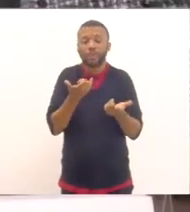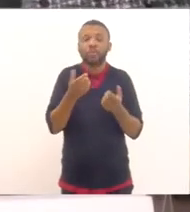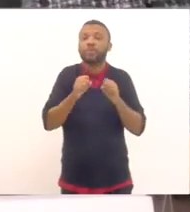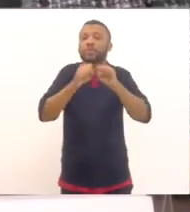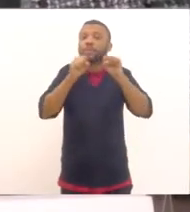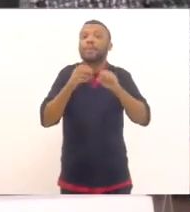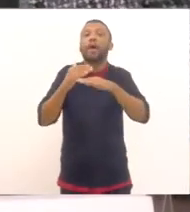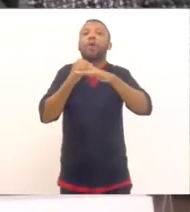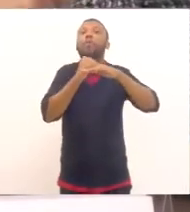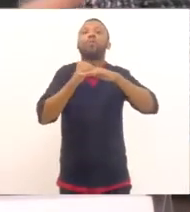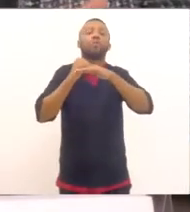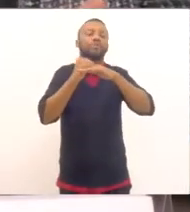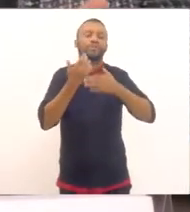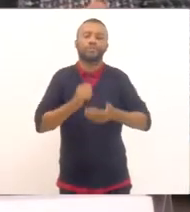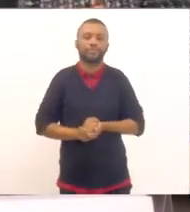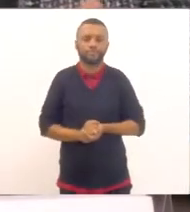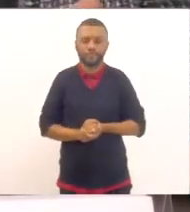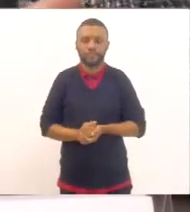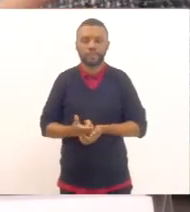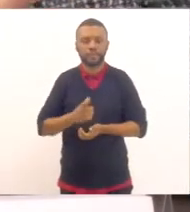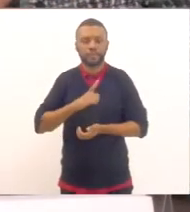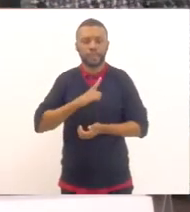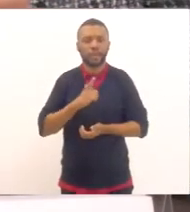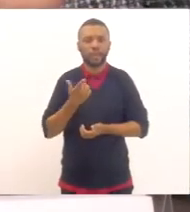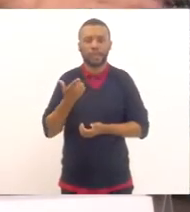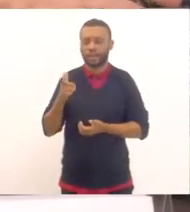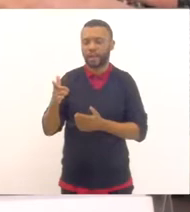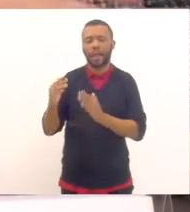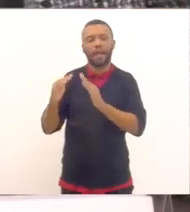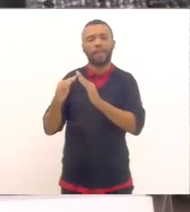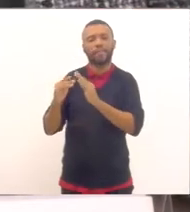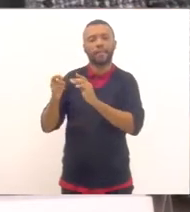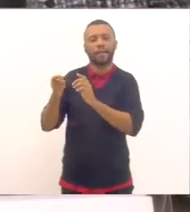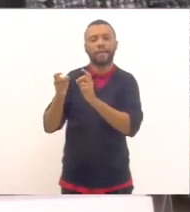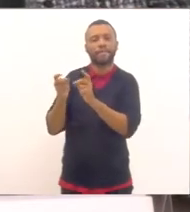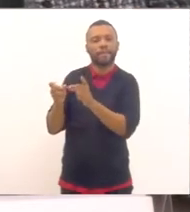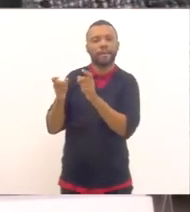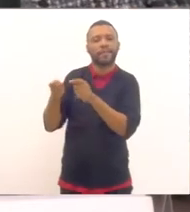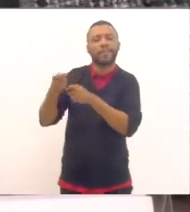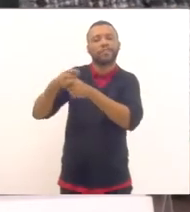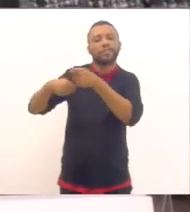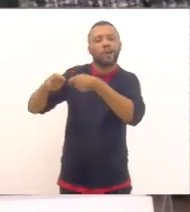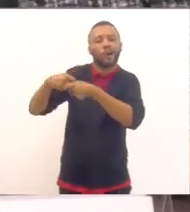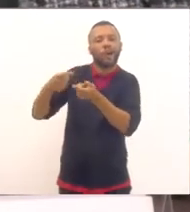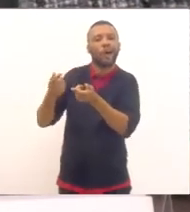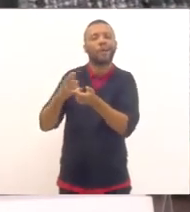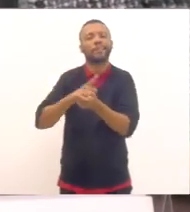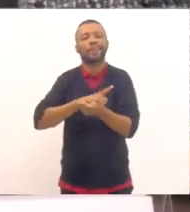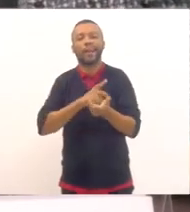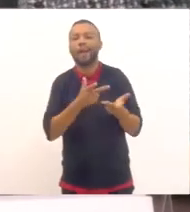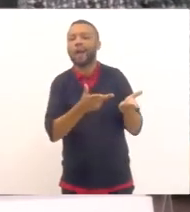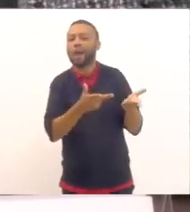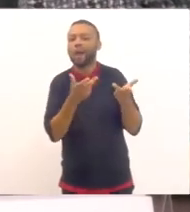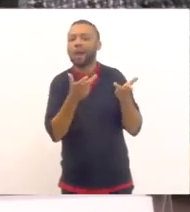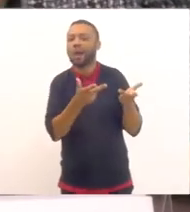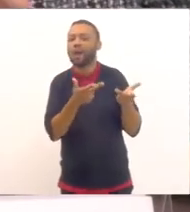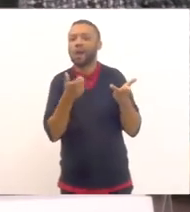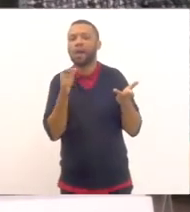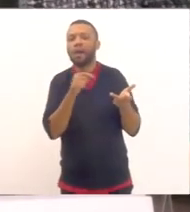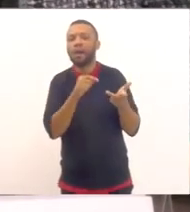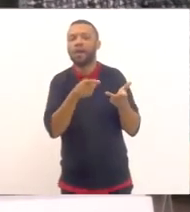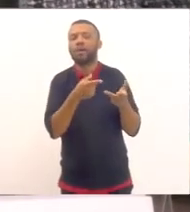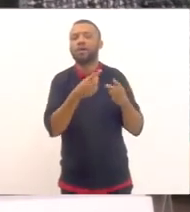tem as típicas do o avião da droga tem a exploração do jogo